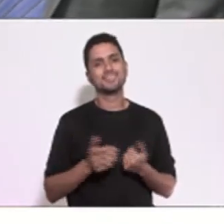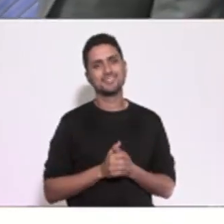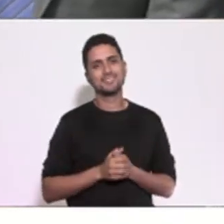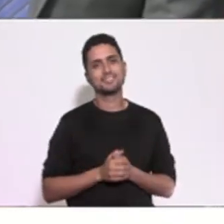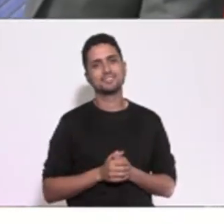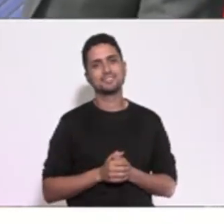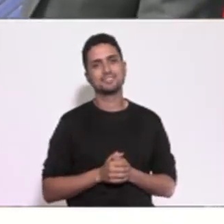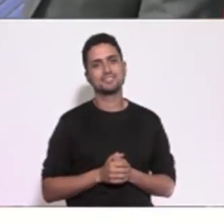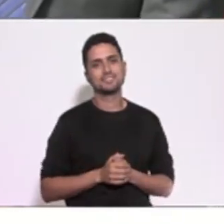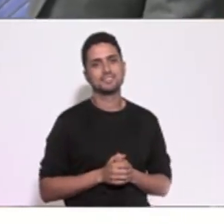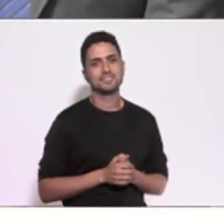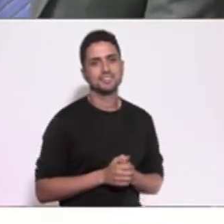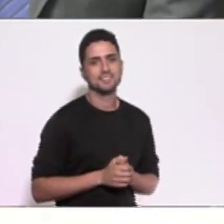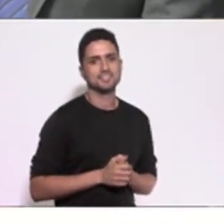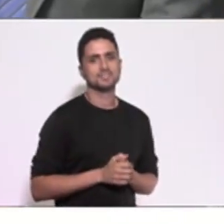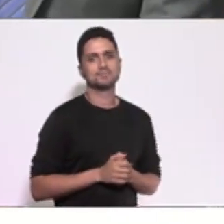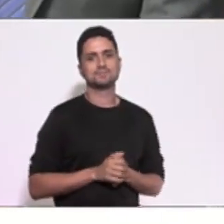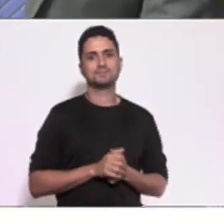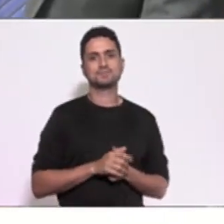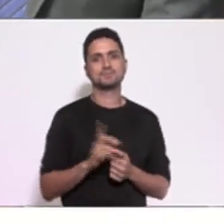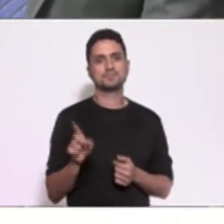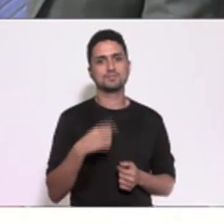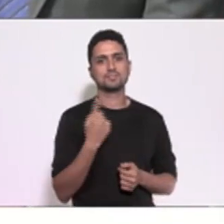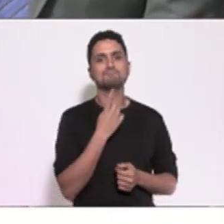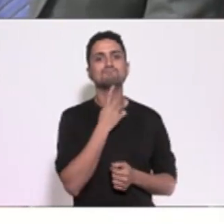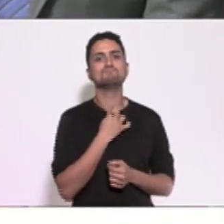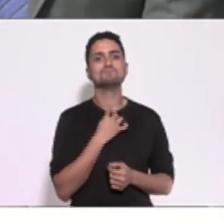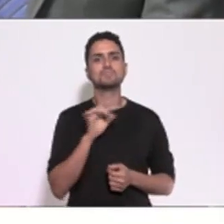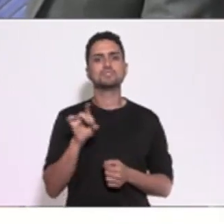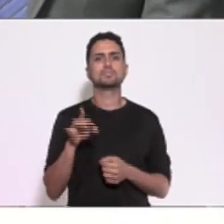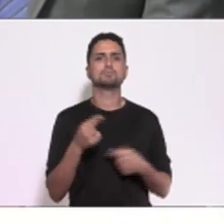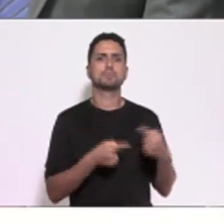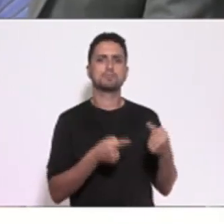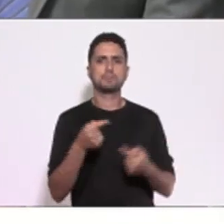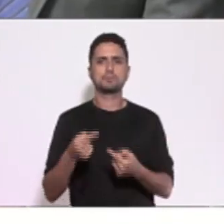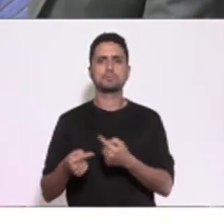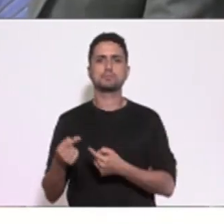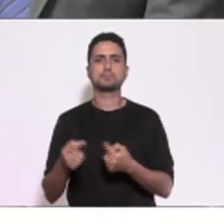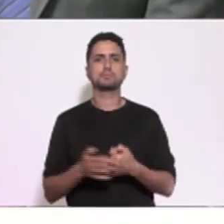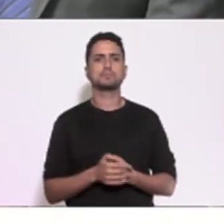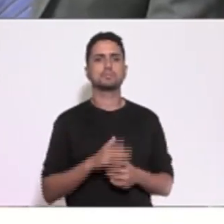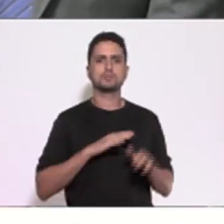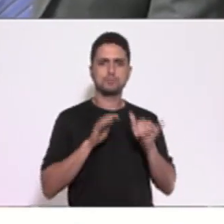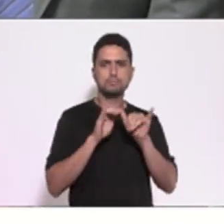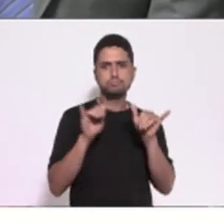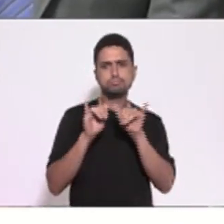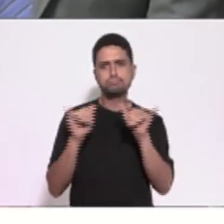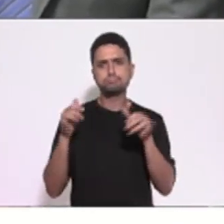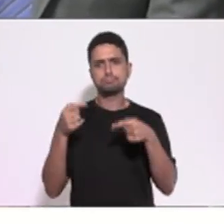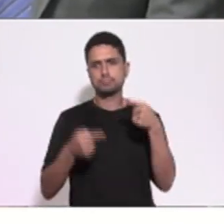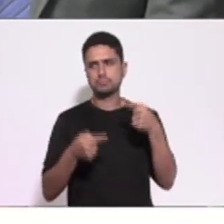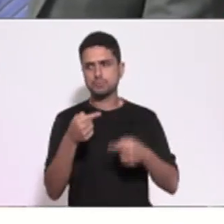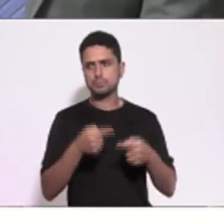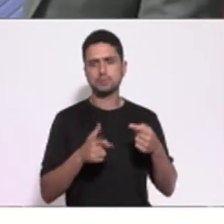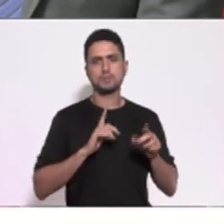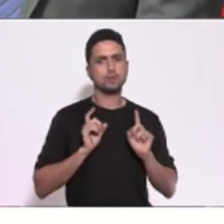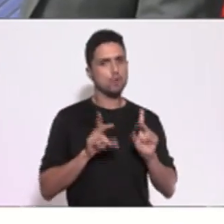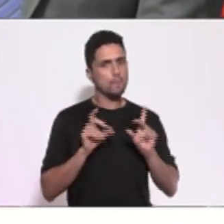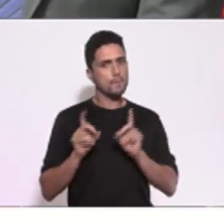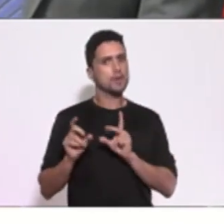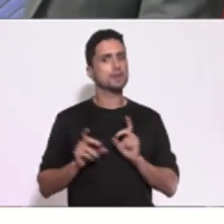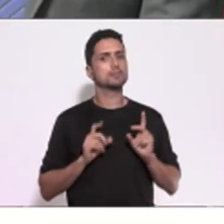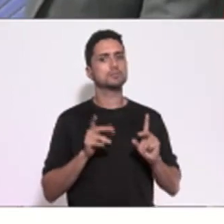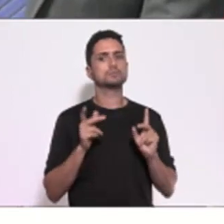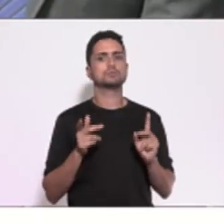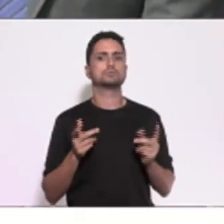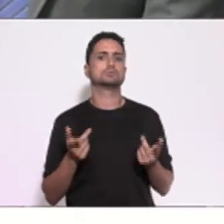Bom, então a nossa intenção é apenas trazer o debate para fomentar um pouquinho o comércio, que